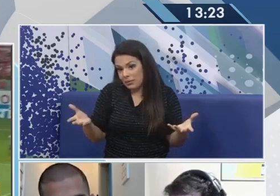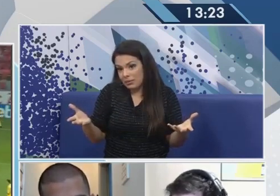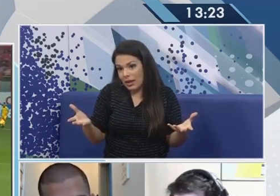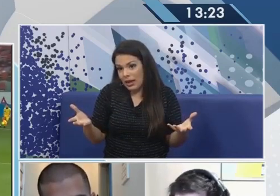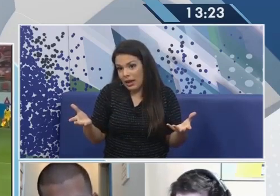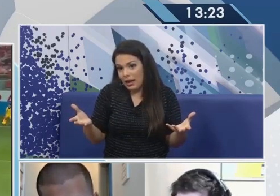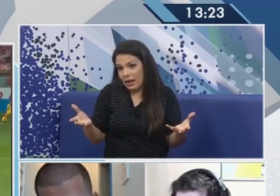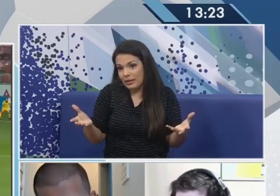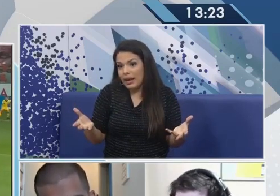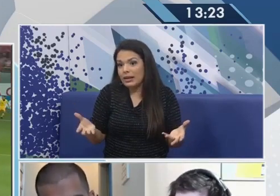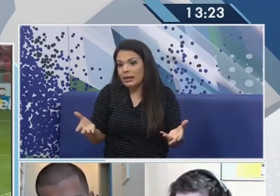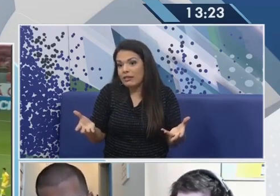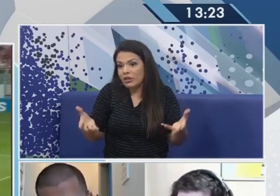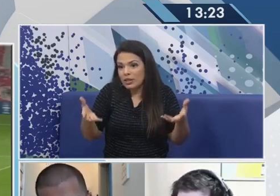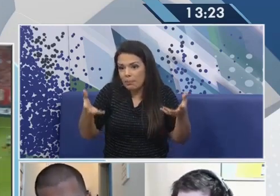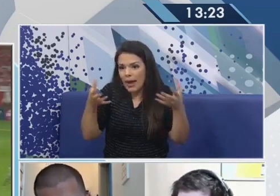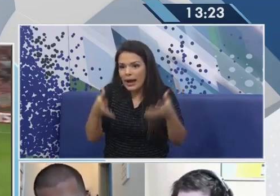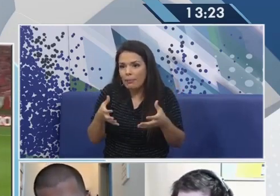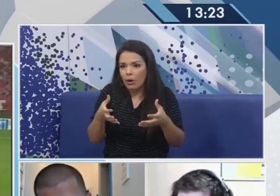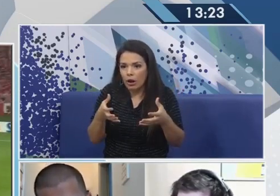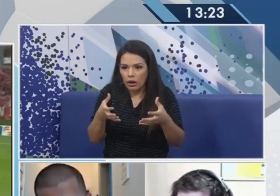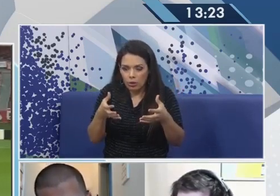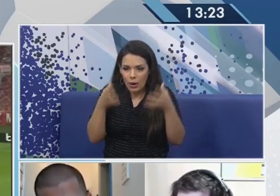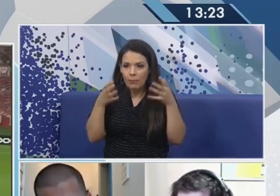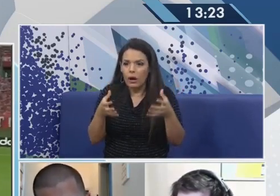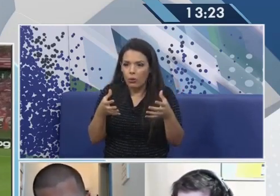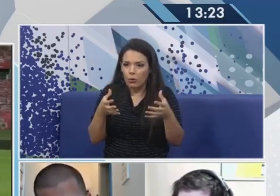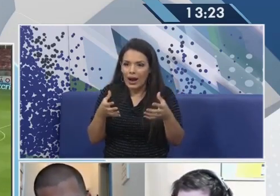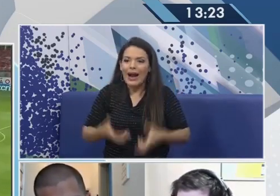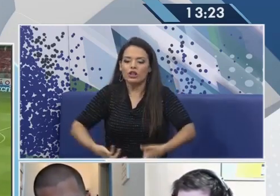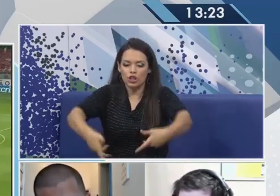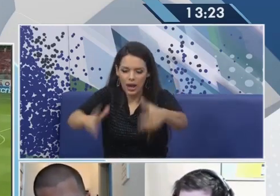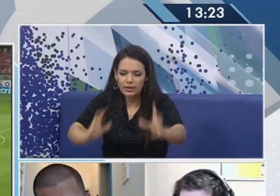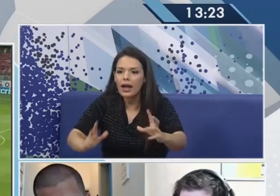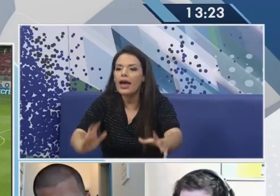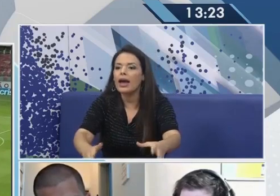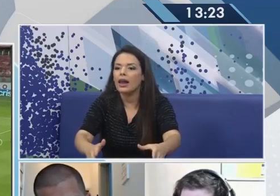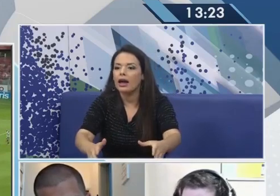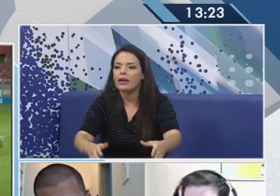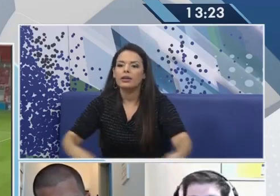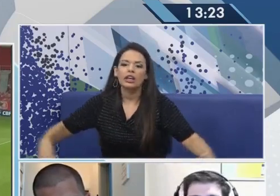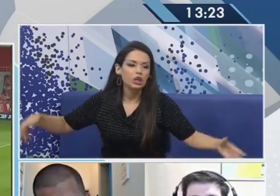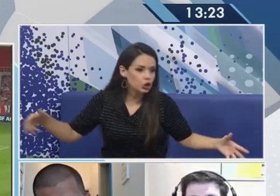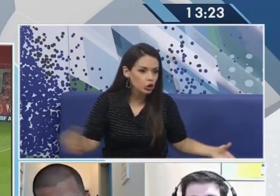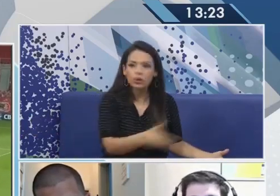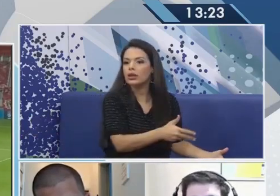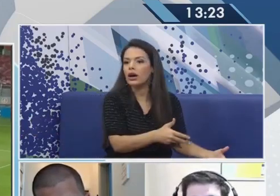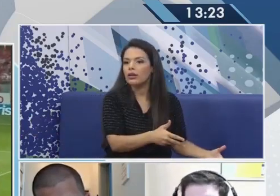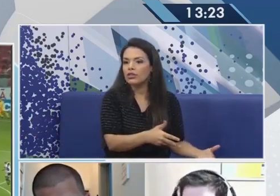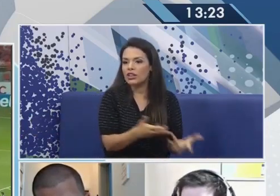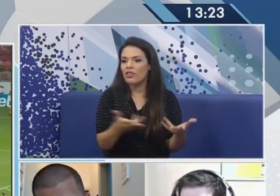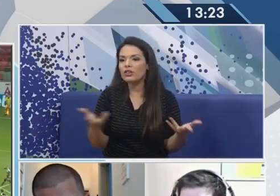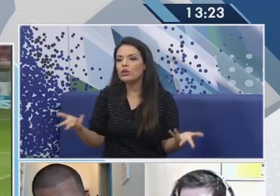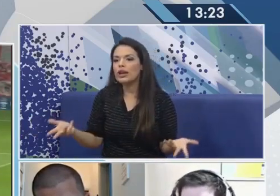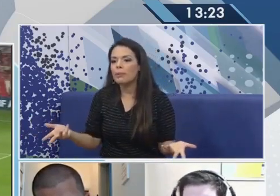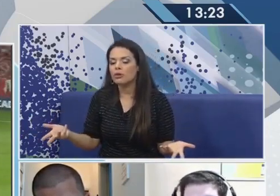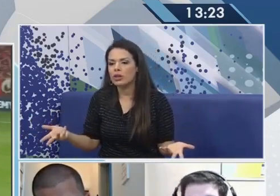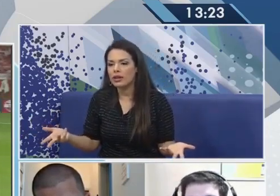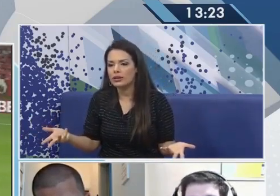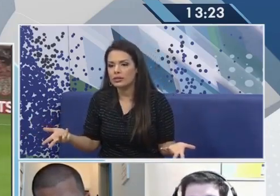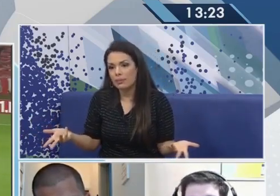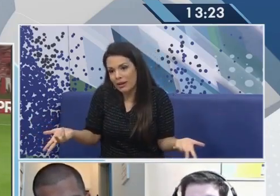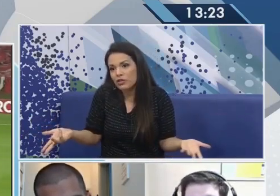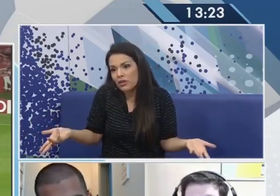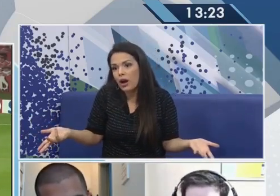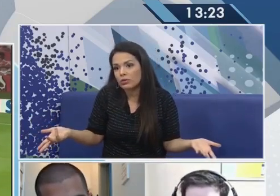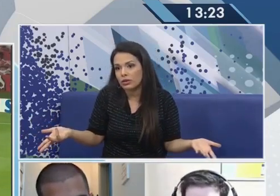assim, você pega a bola com a mão, ajeita ela... E chuta, você faz o quê, Pedro